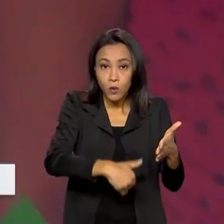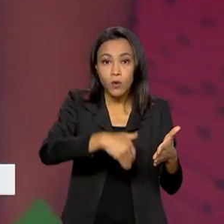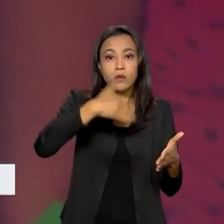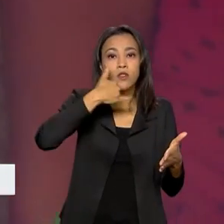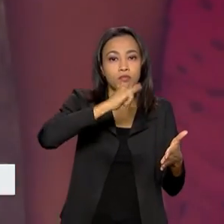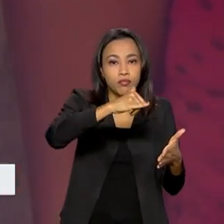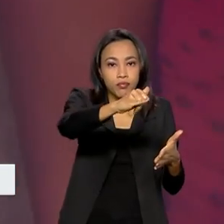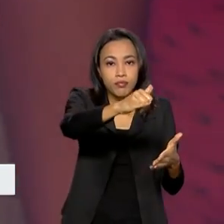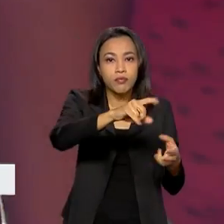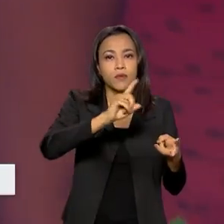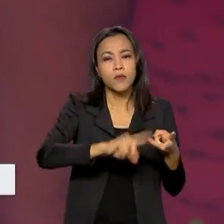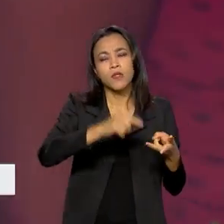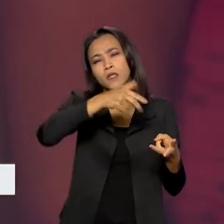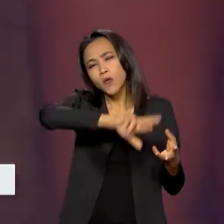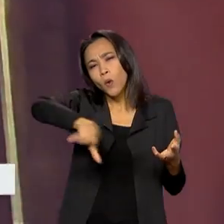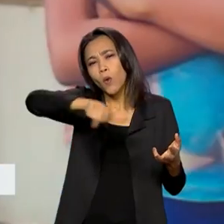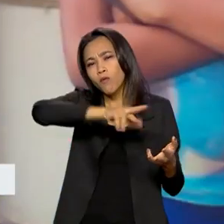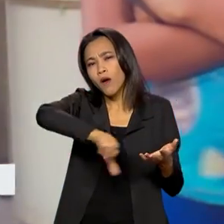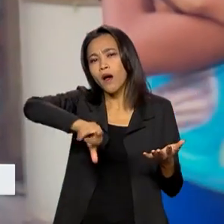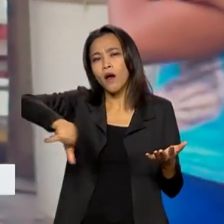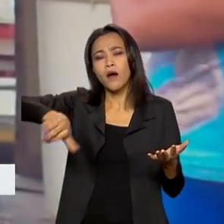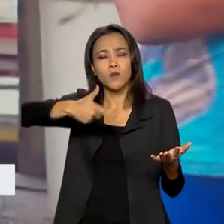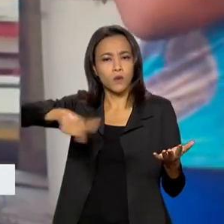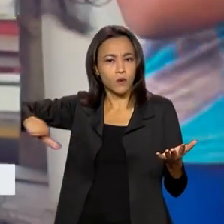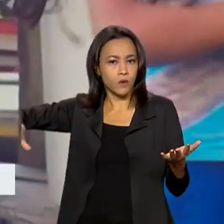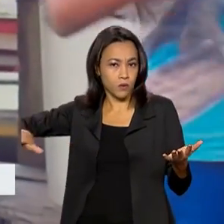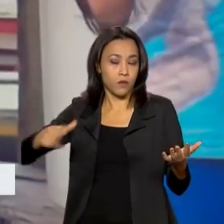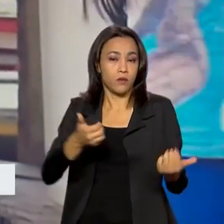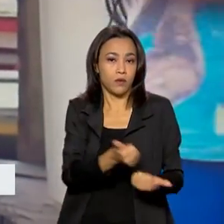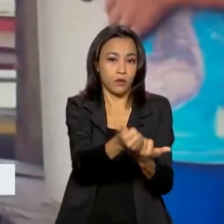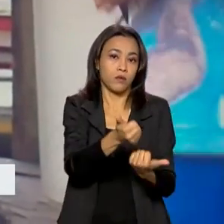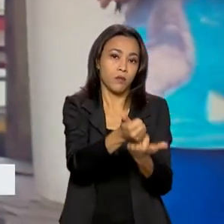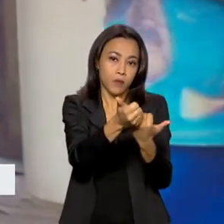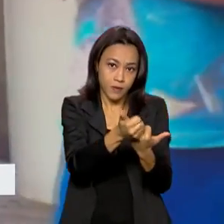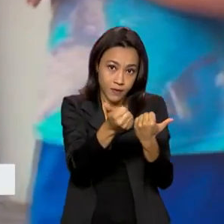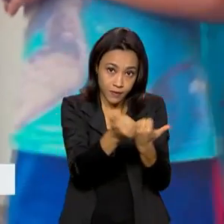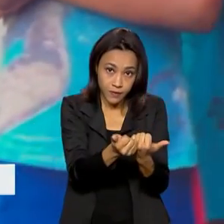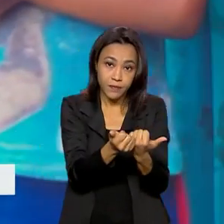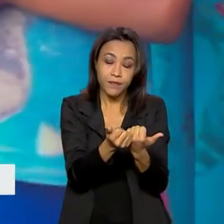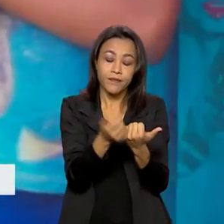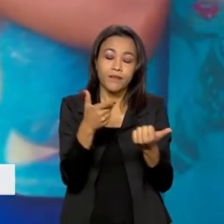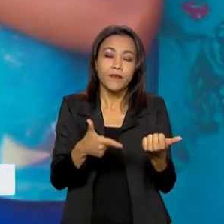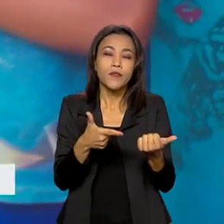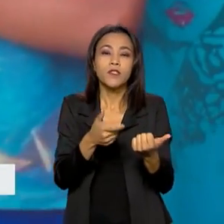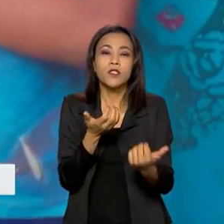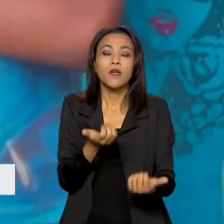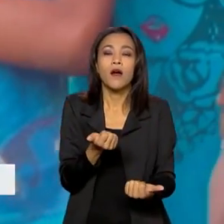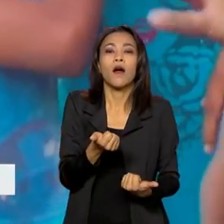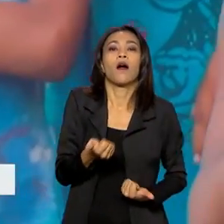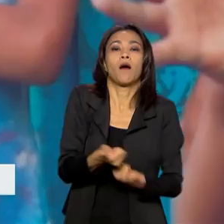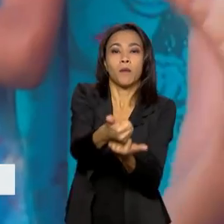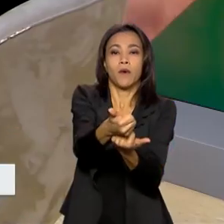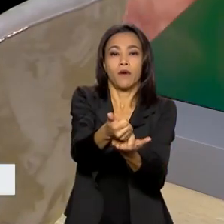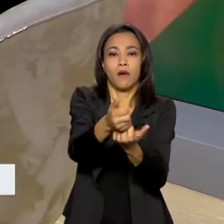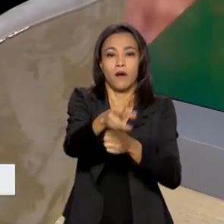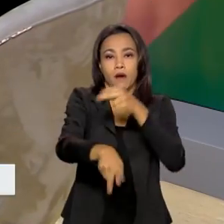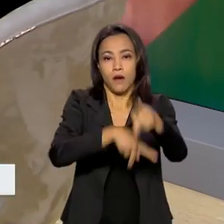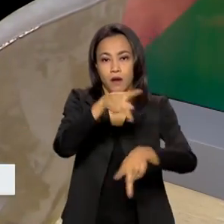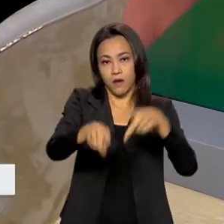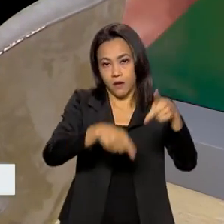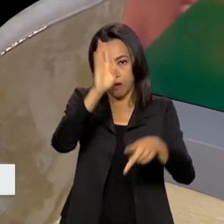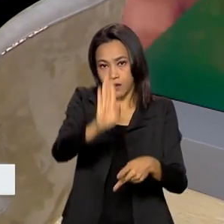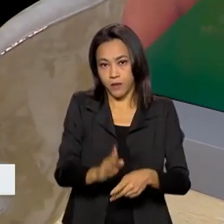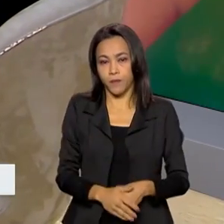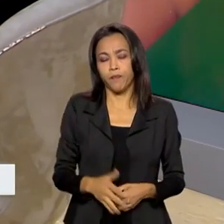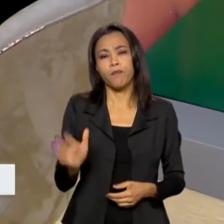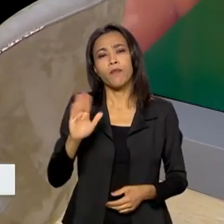né e tantos outros benefícios que a gente traz aí da forma sist êmica de acolher a população do Brasil agora eu queria retomar